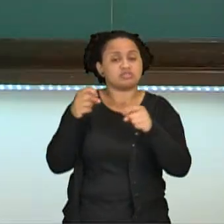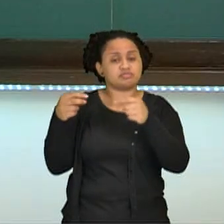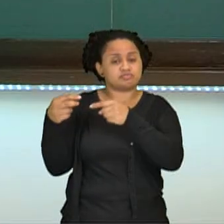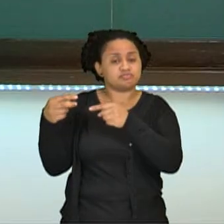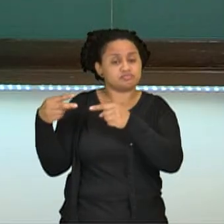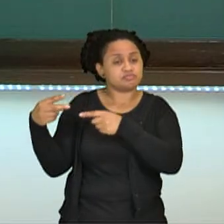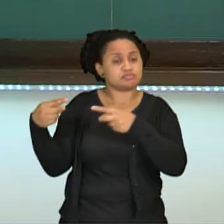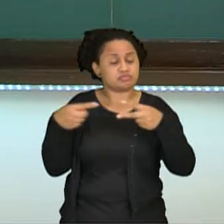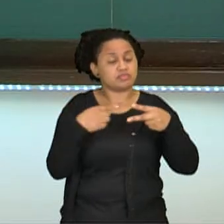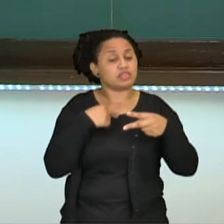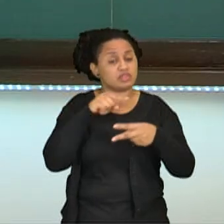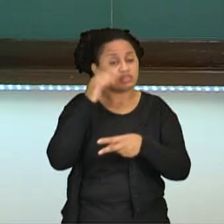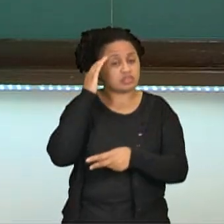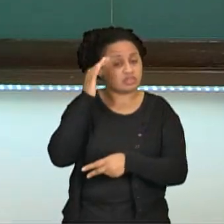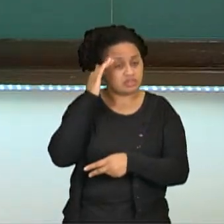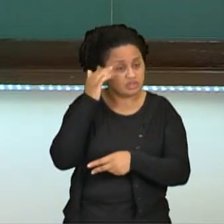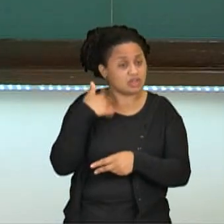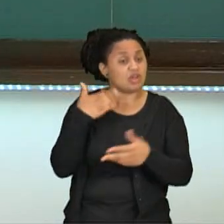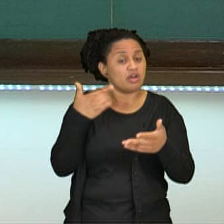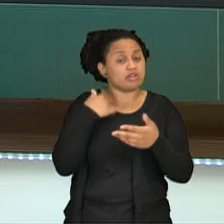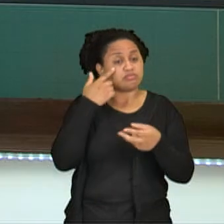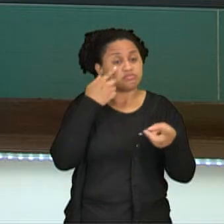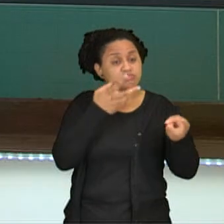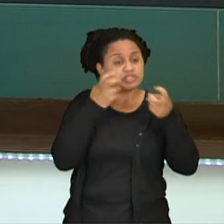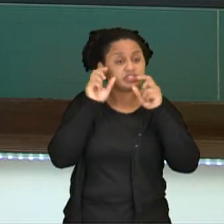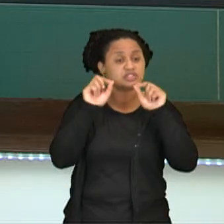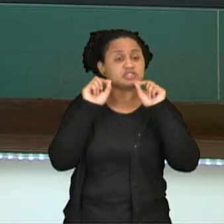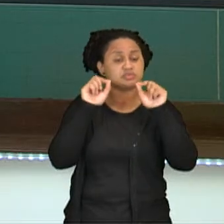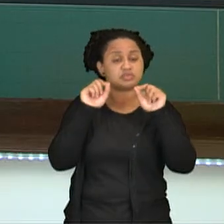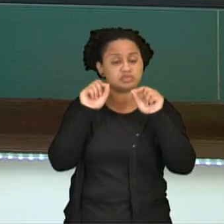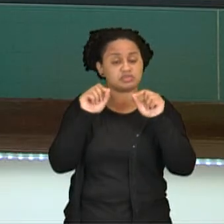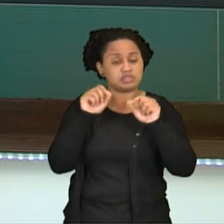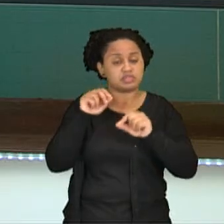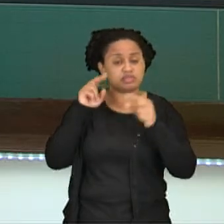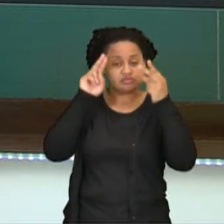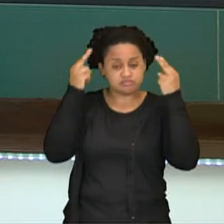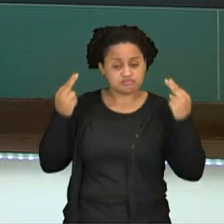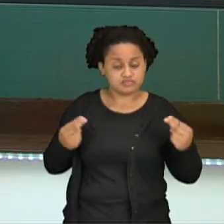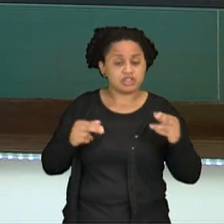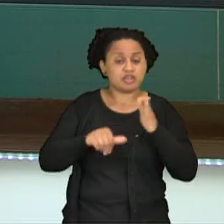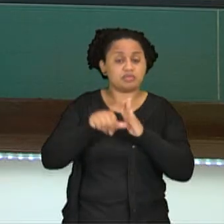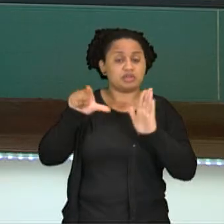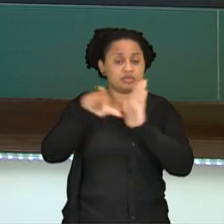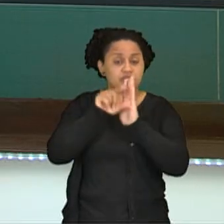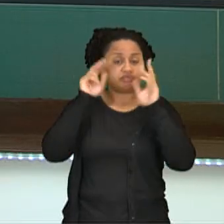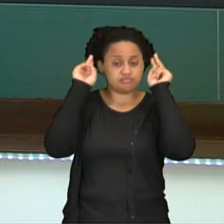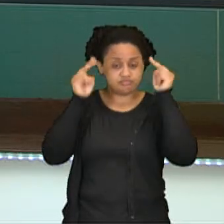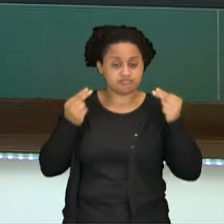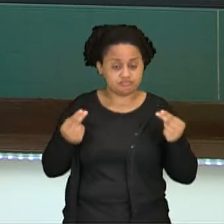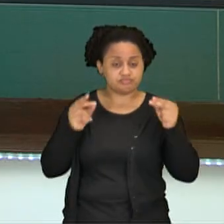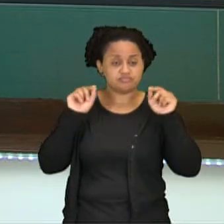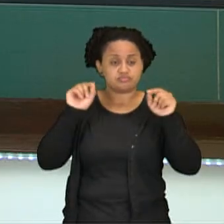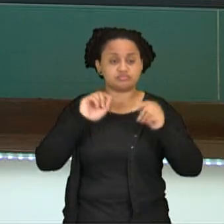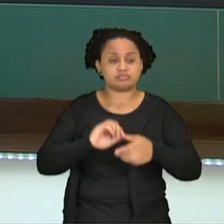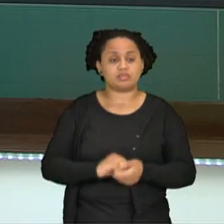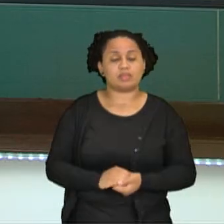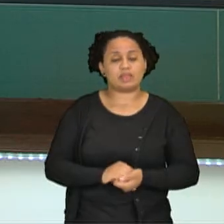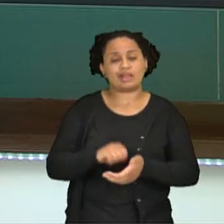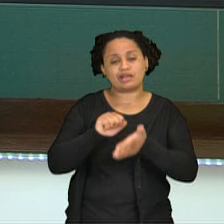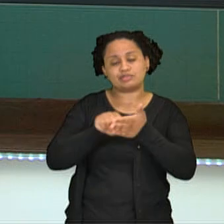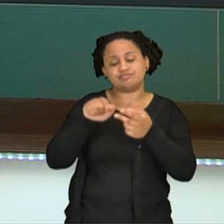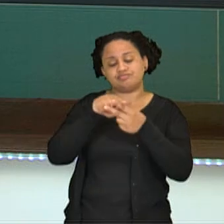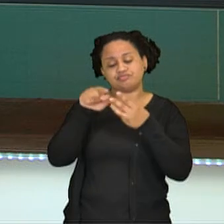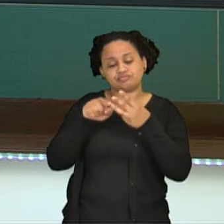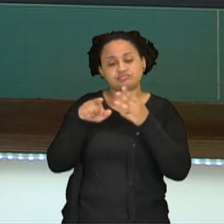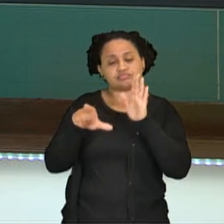Se você pegou essa parte, olha só a ideia de Newton, da primeira lei de Newton. Newton escreveu 3